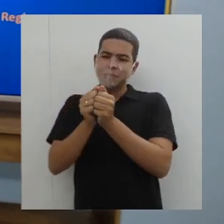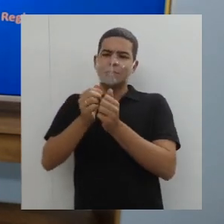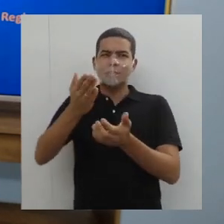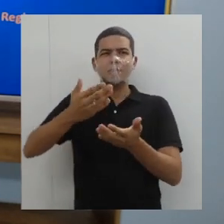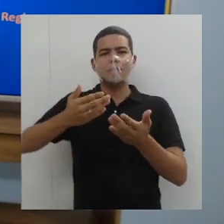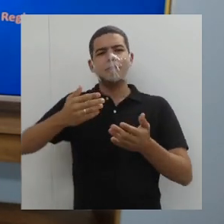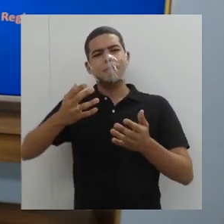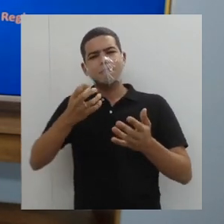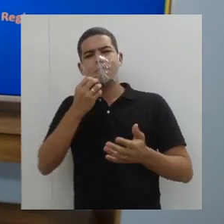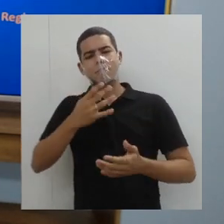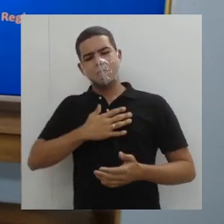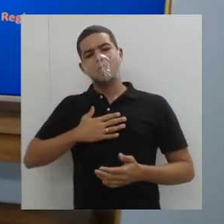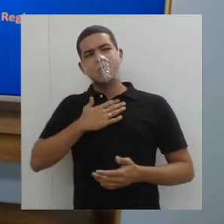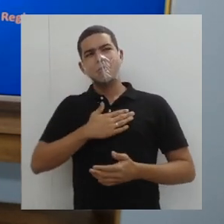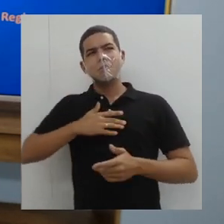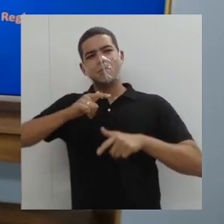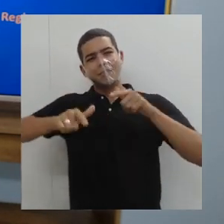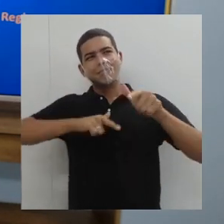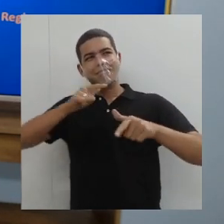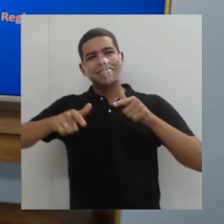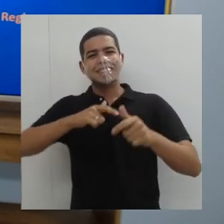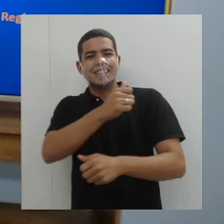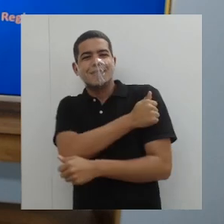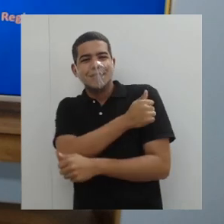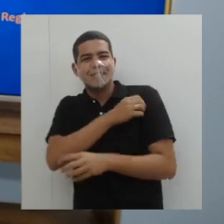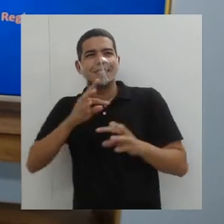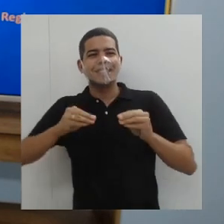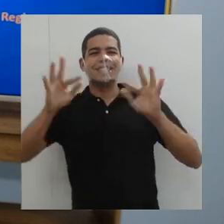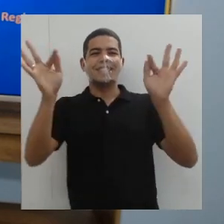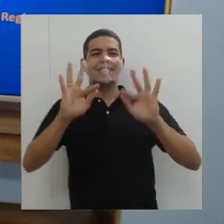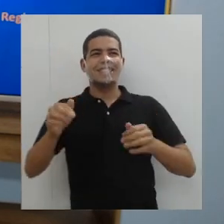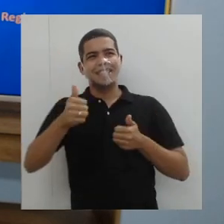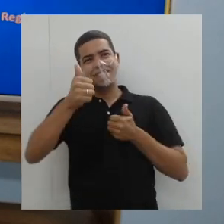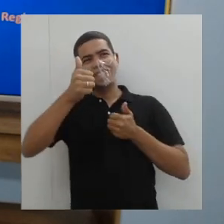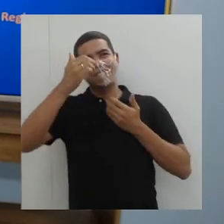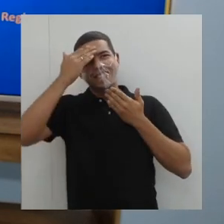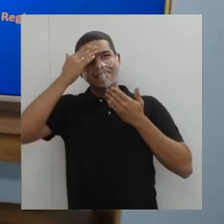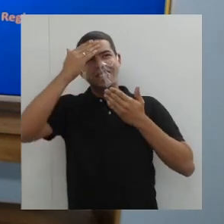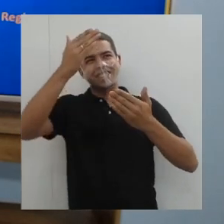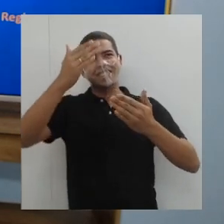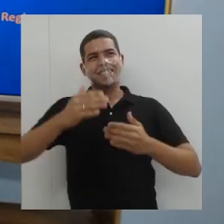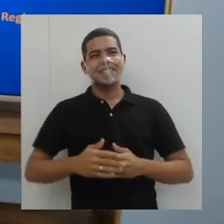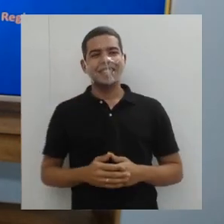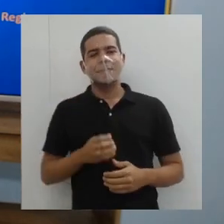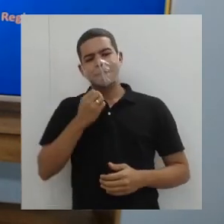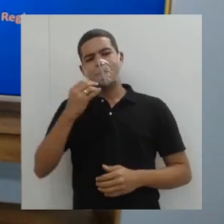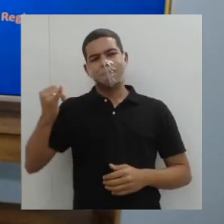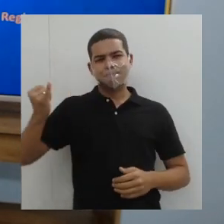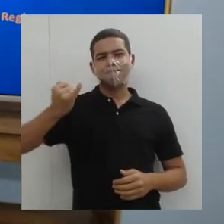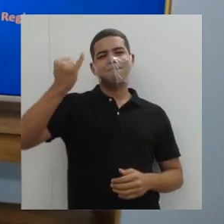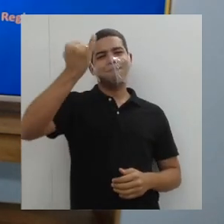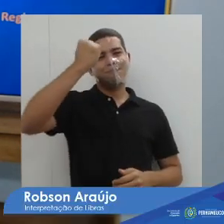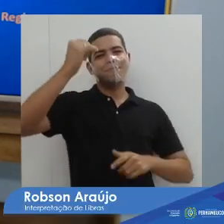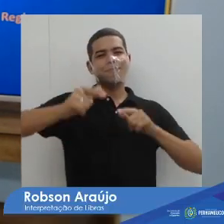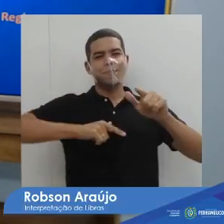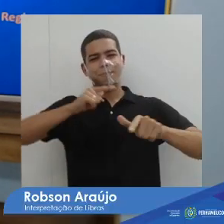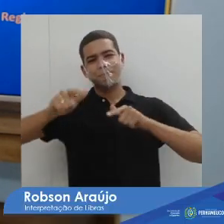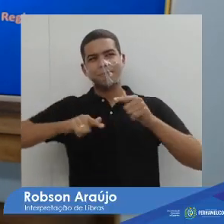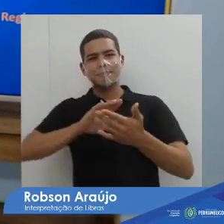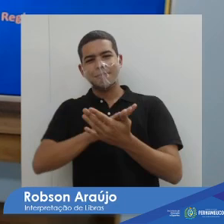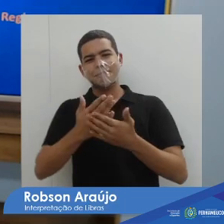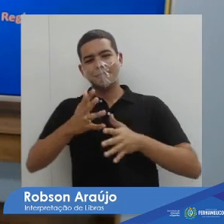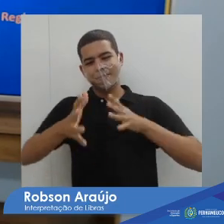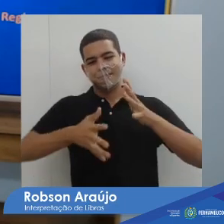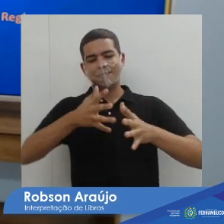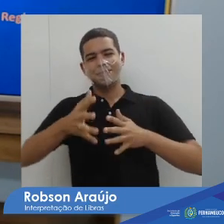e os nossos alunos aí, nossas alunas estão muito felizes, muito contentes por você estar aí, ó, fazendo seu trabalho primordial para a educação.